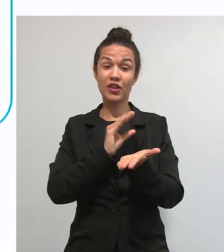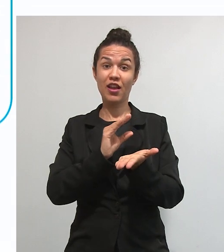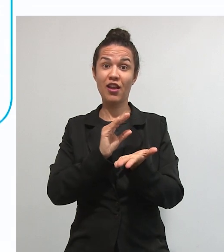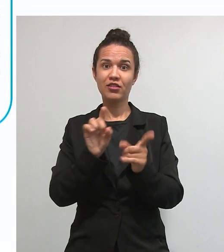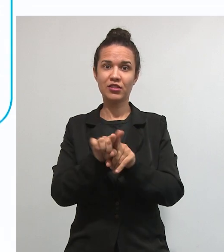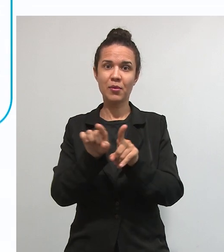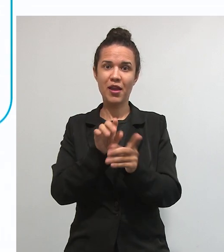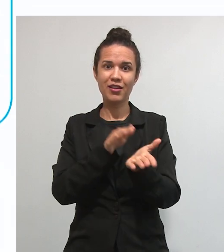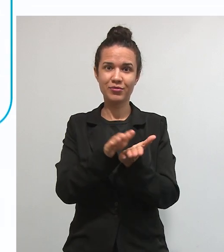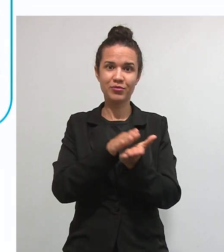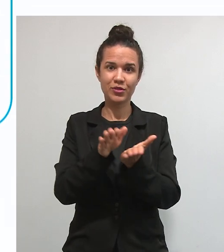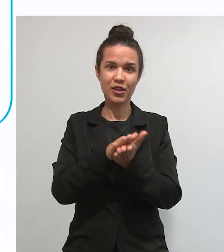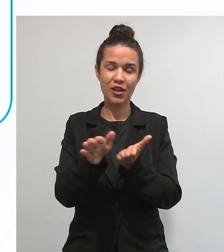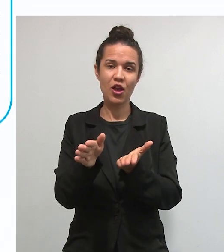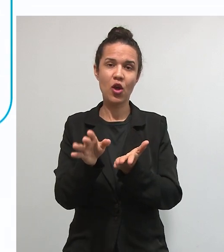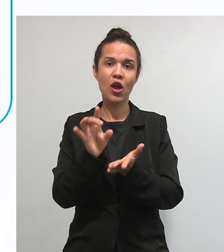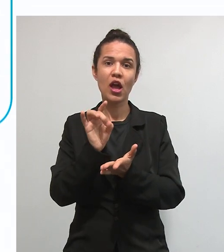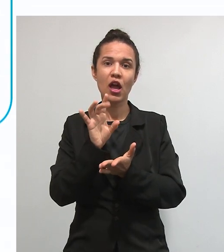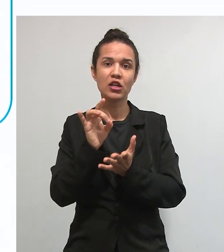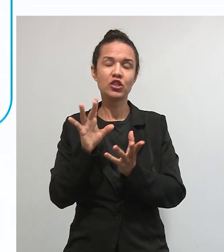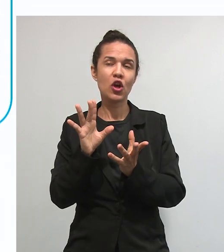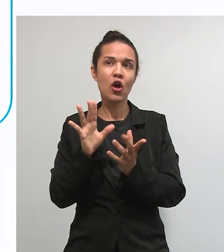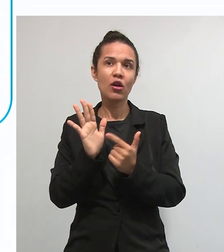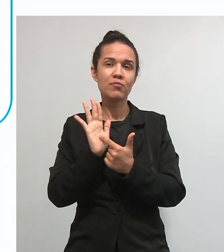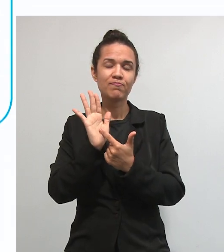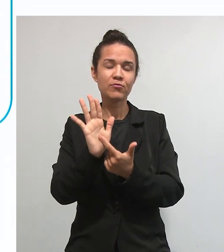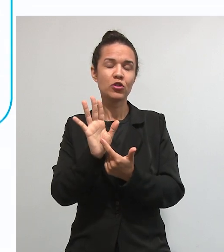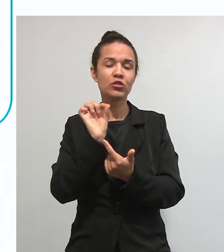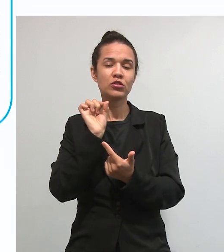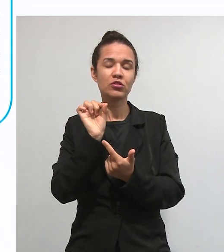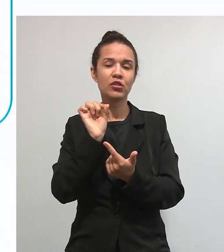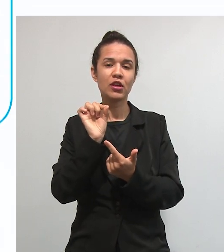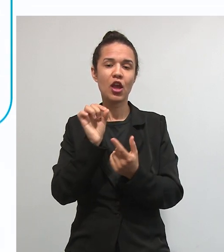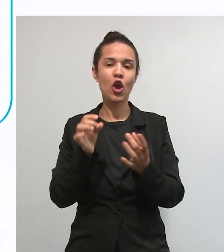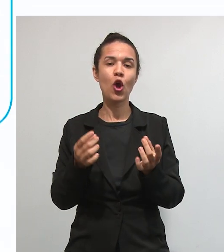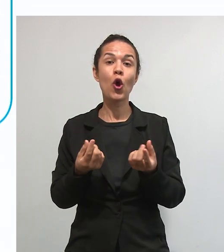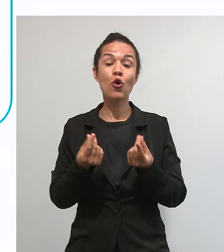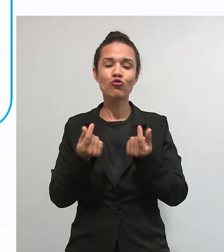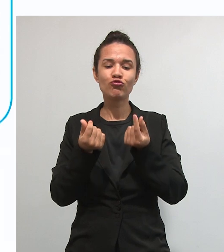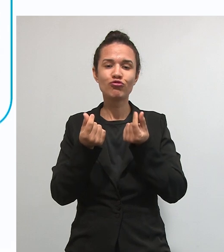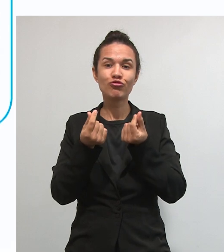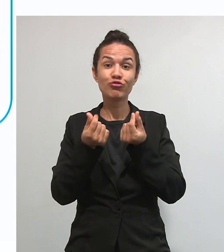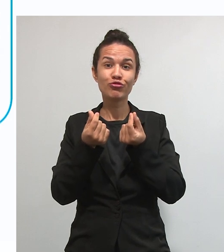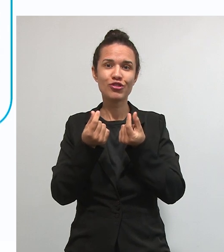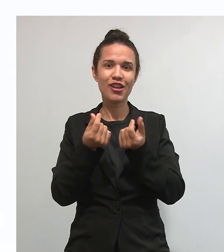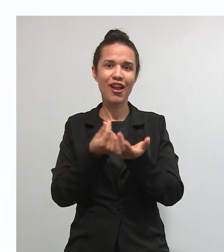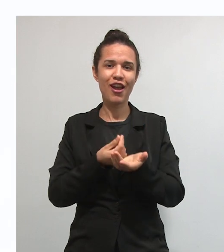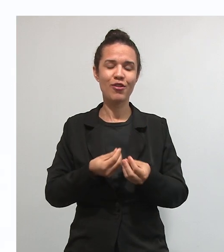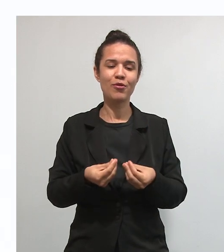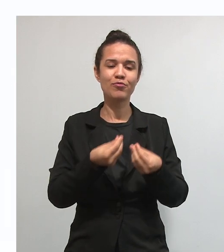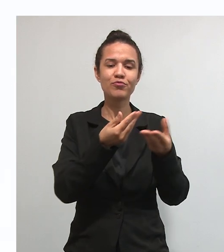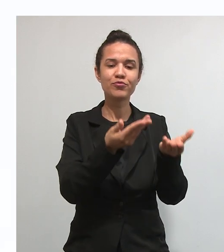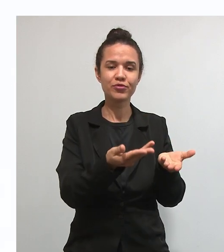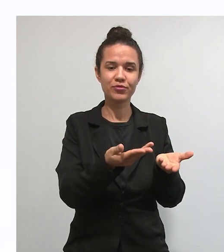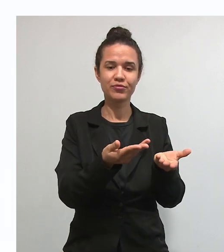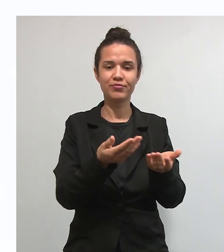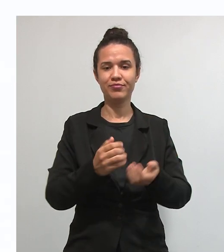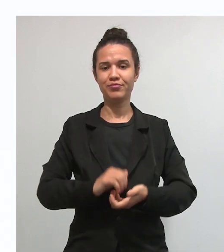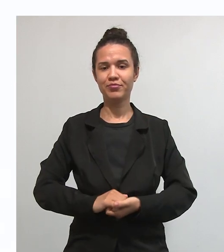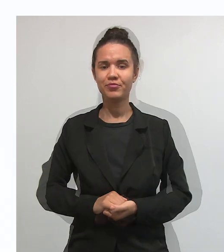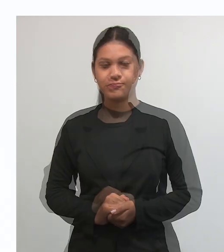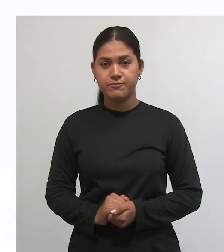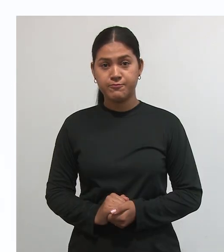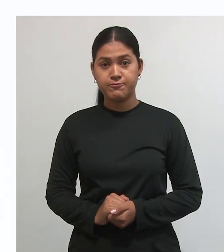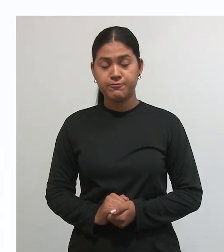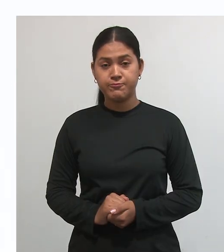ser demonstrados por destinação de recurso. Vamos ver onde que está essa diferença.